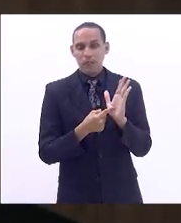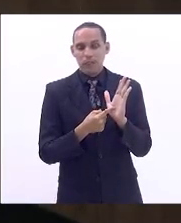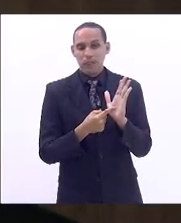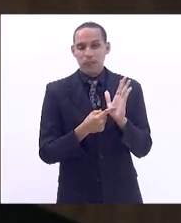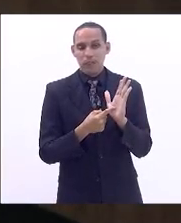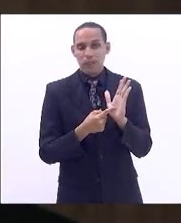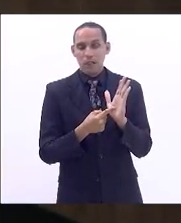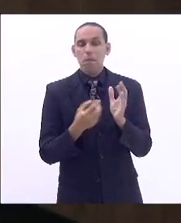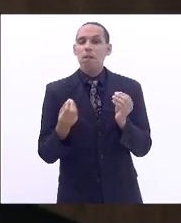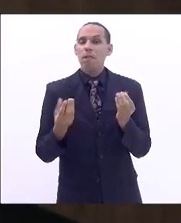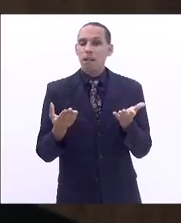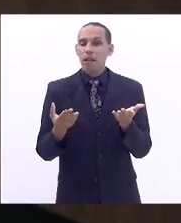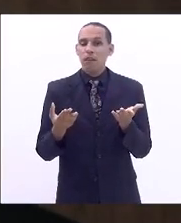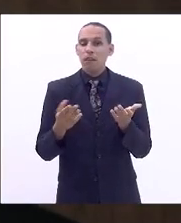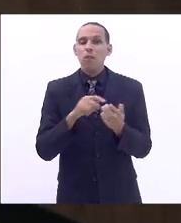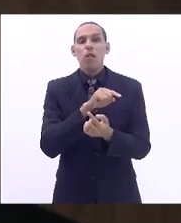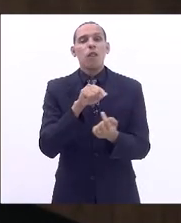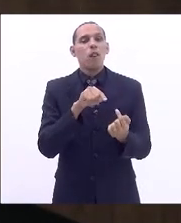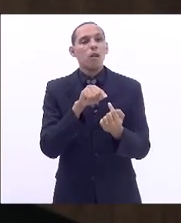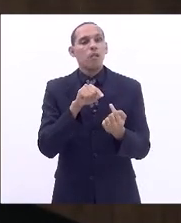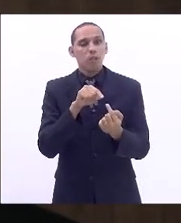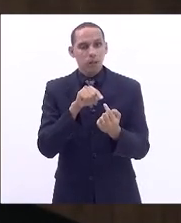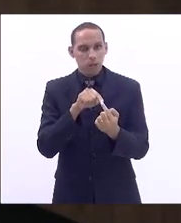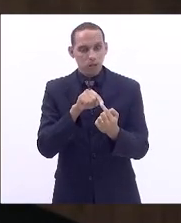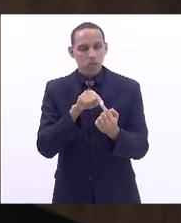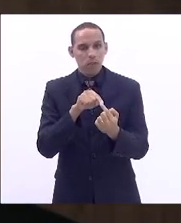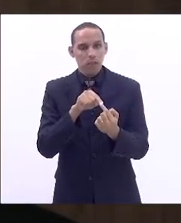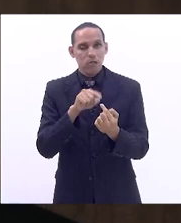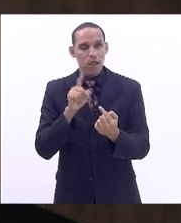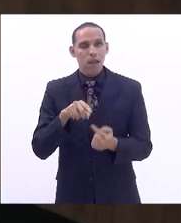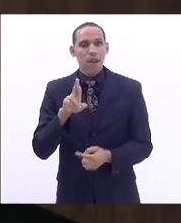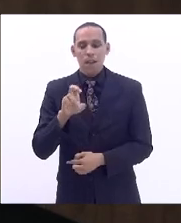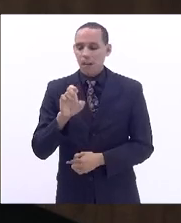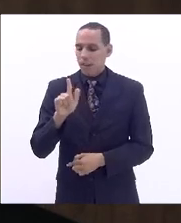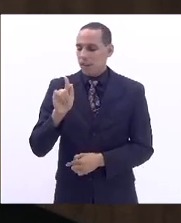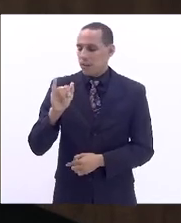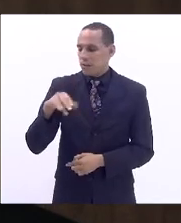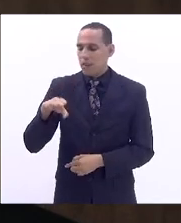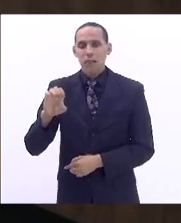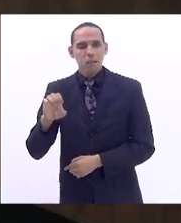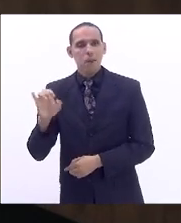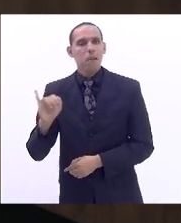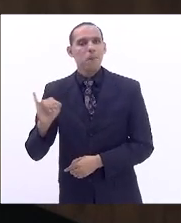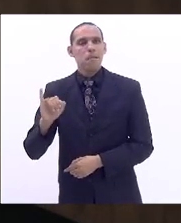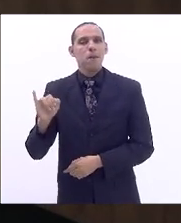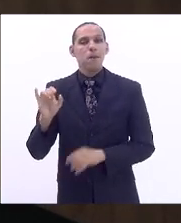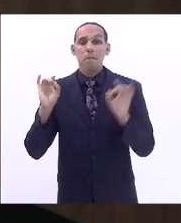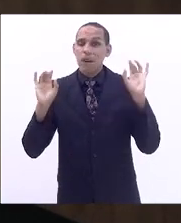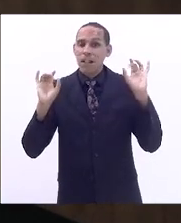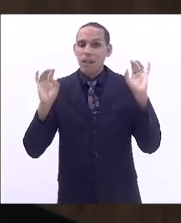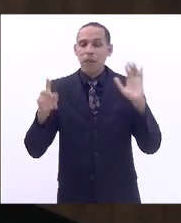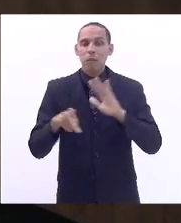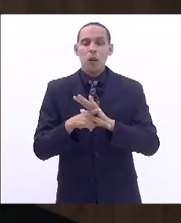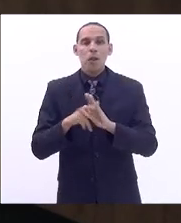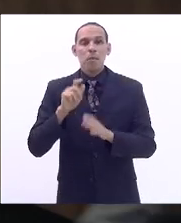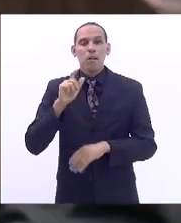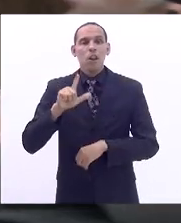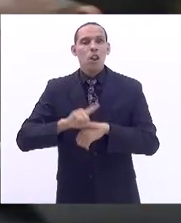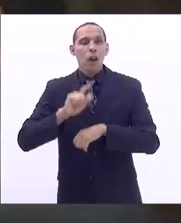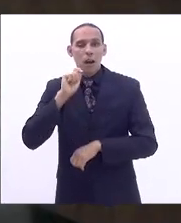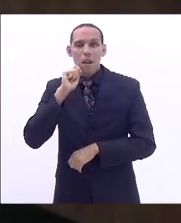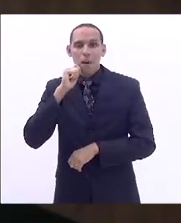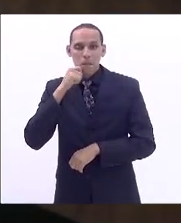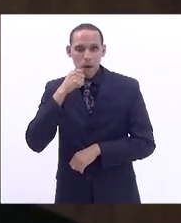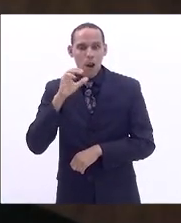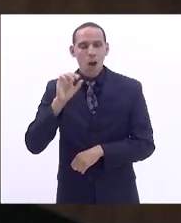o Visa é um ou rejeita o regime tributário especial das padarias e